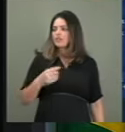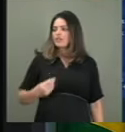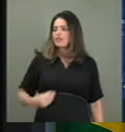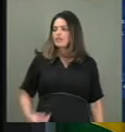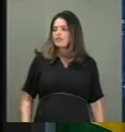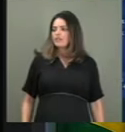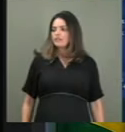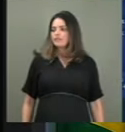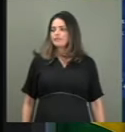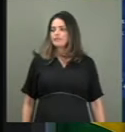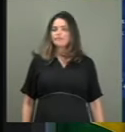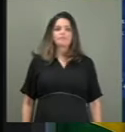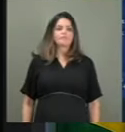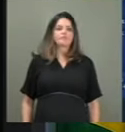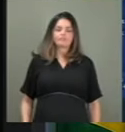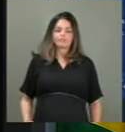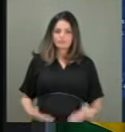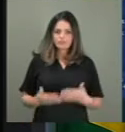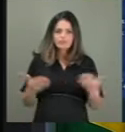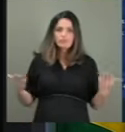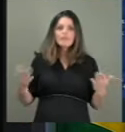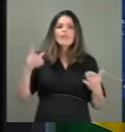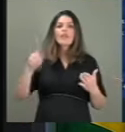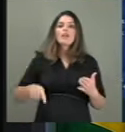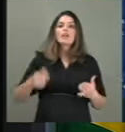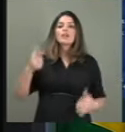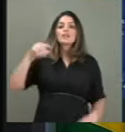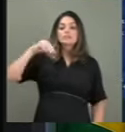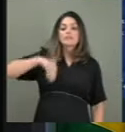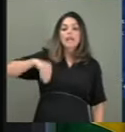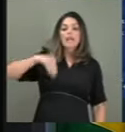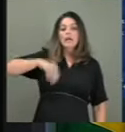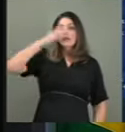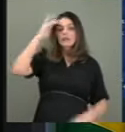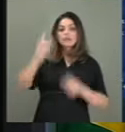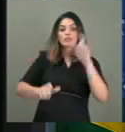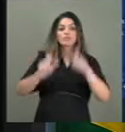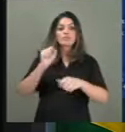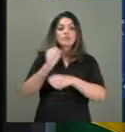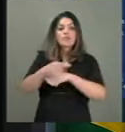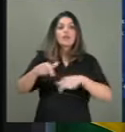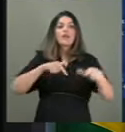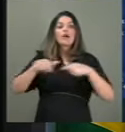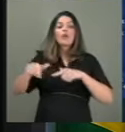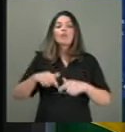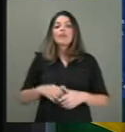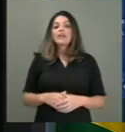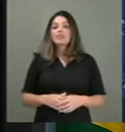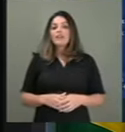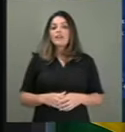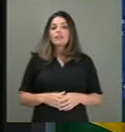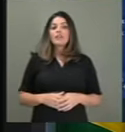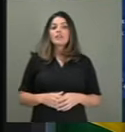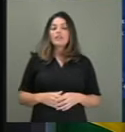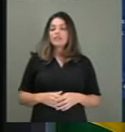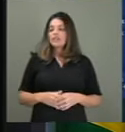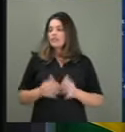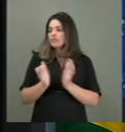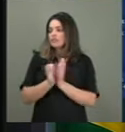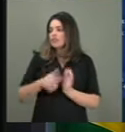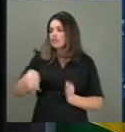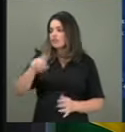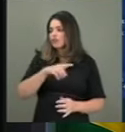do empregador de reduzir o salário dos empregados possibilita a diminuição do pagamento